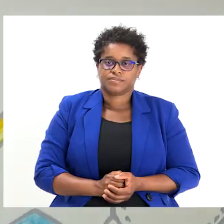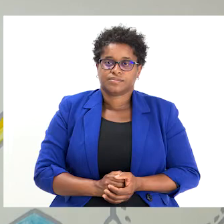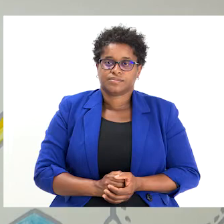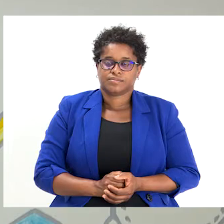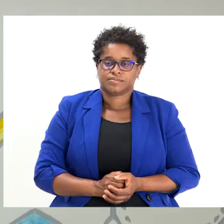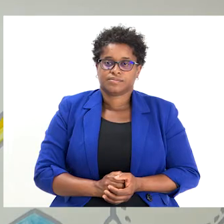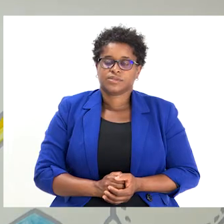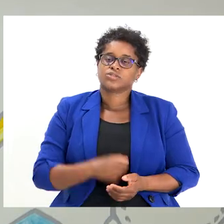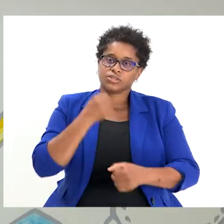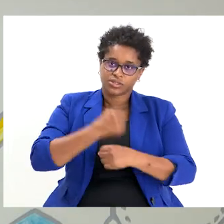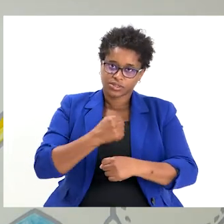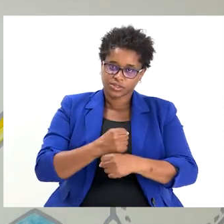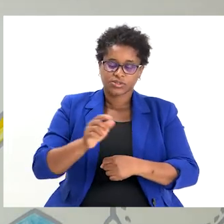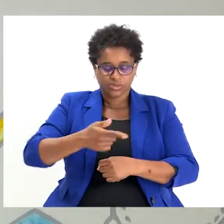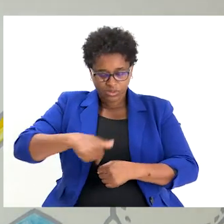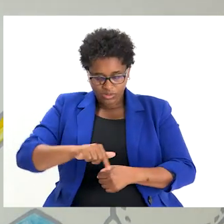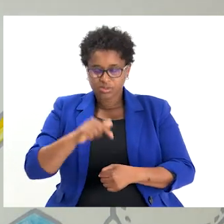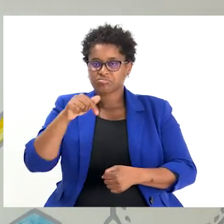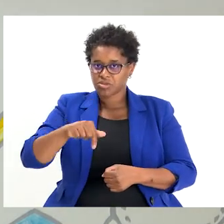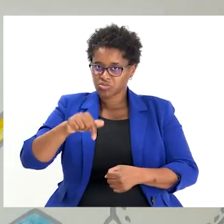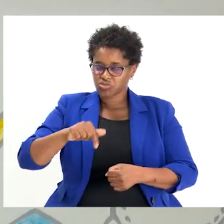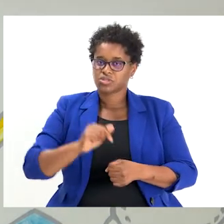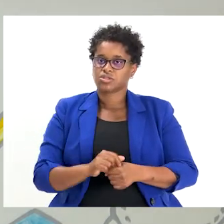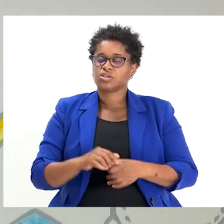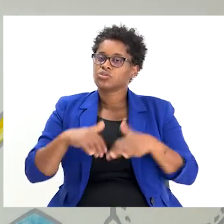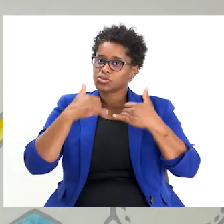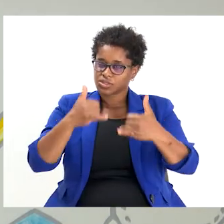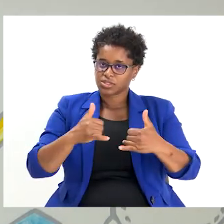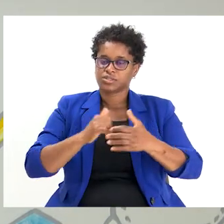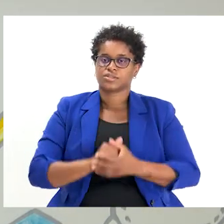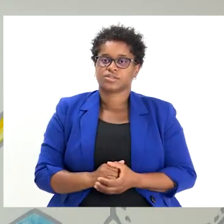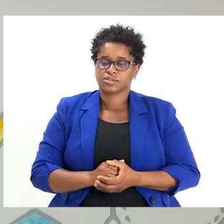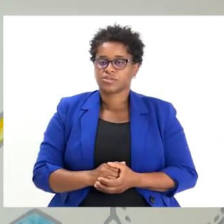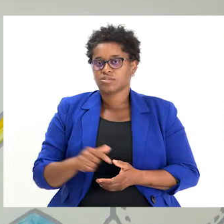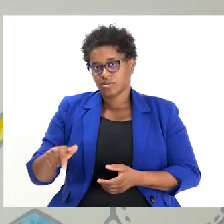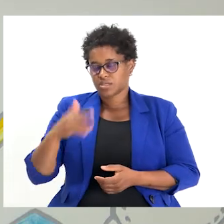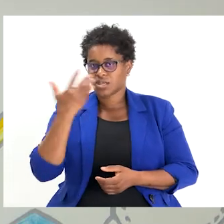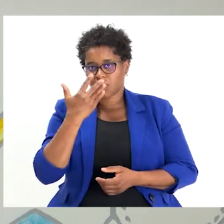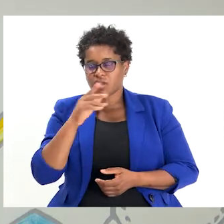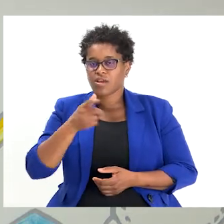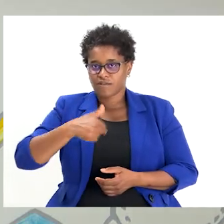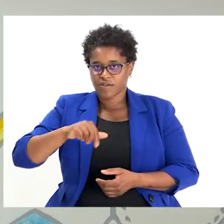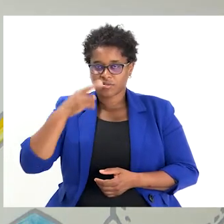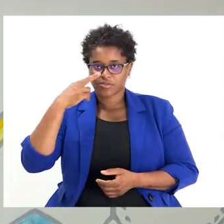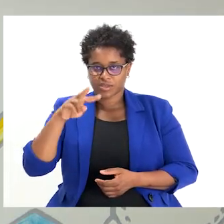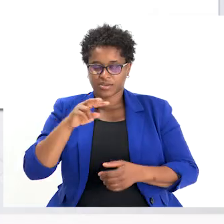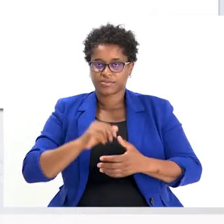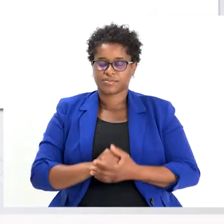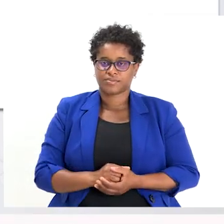O exercício que nós temos para hoje é o seguinte, sobre esta matéria, vamos conferir.